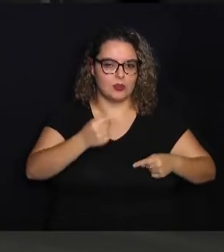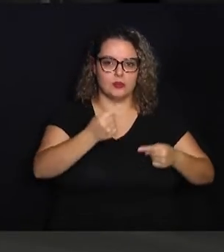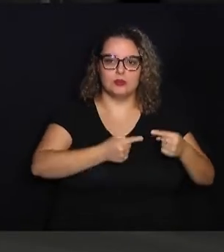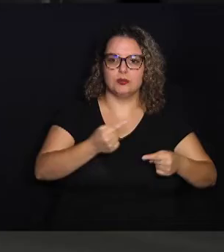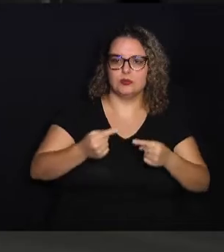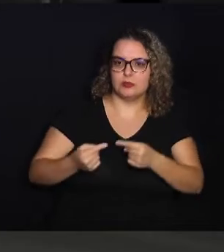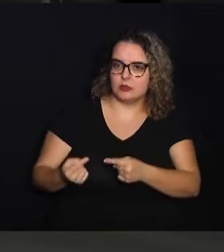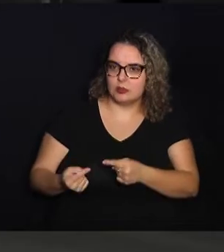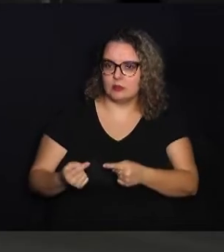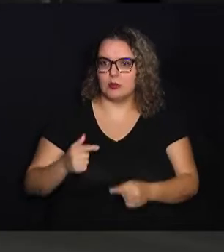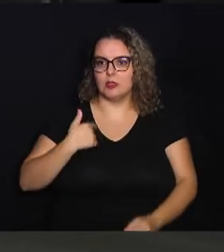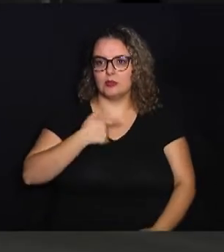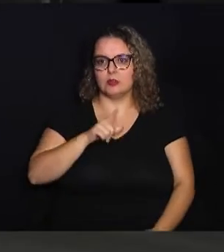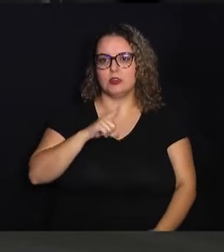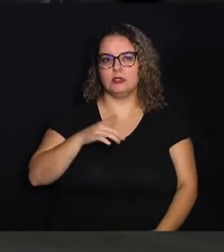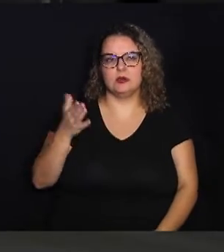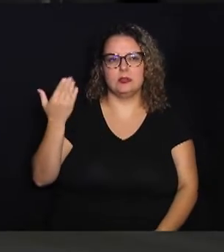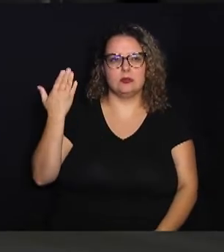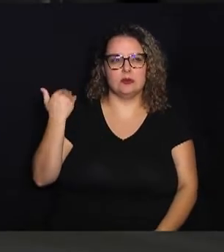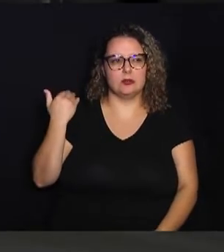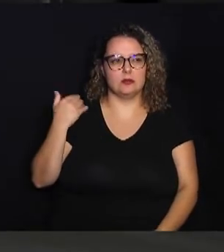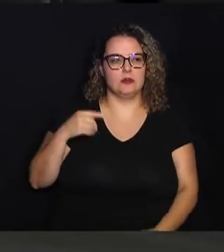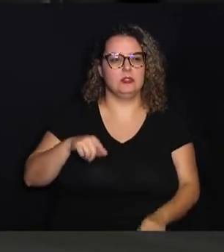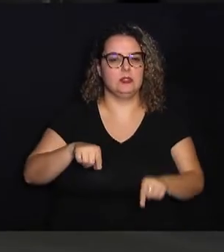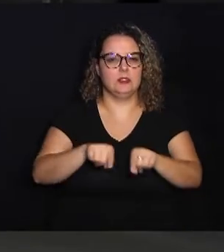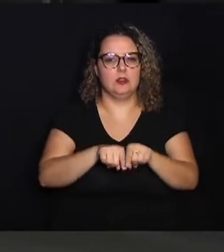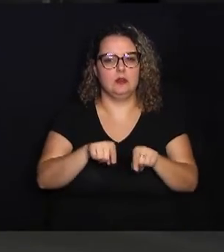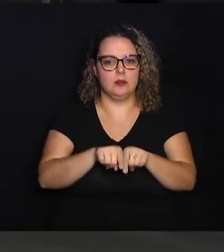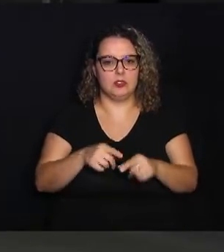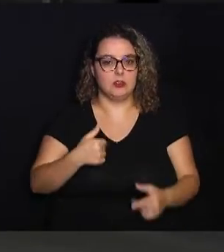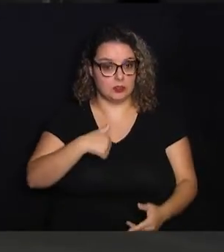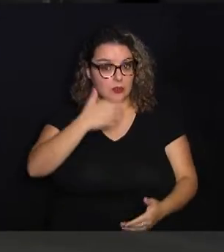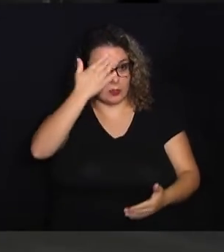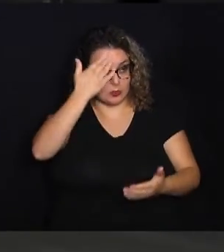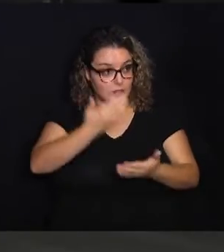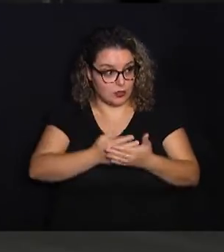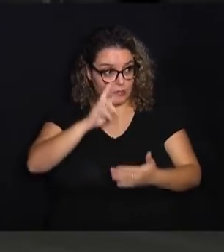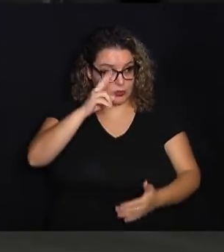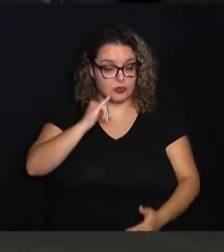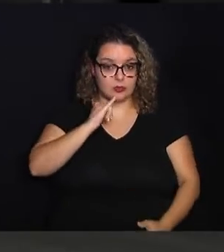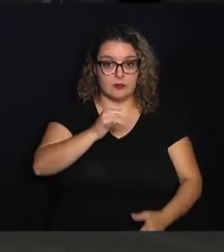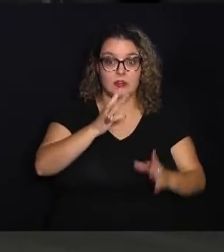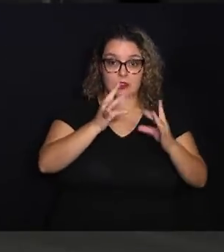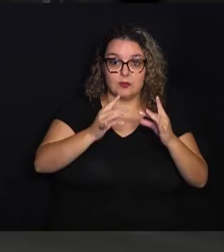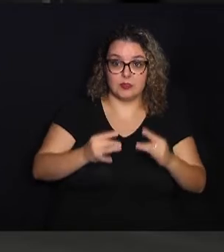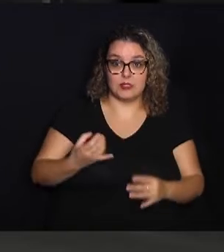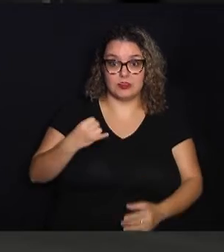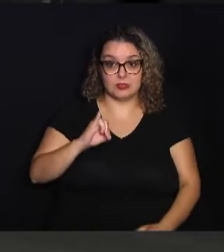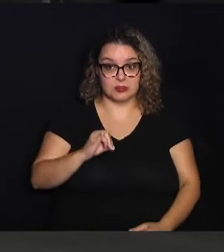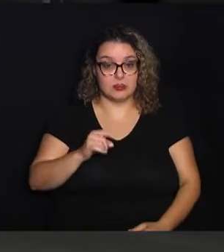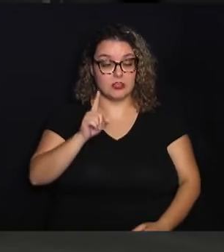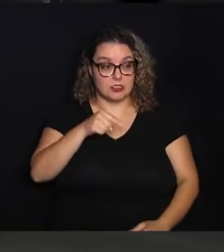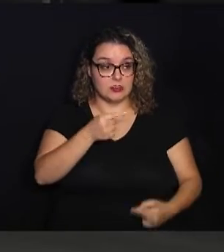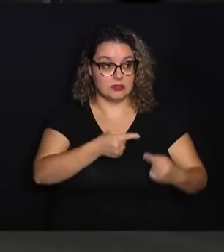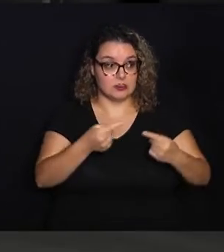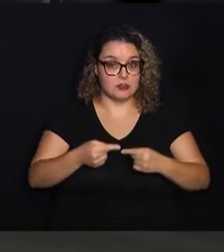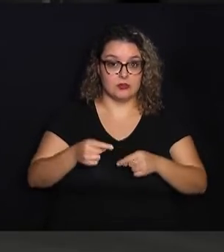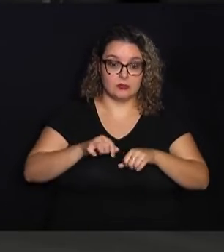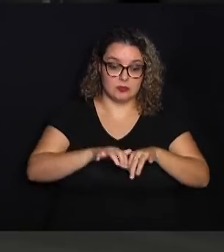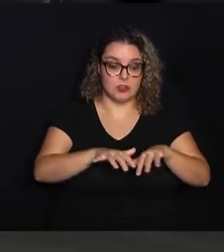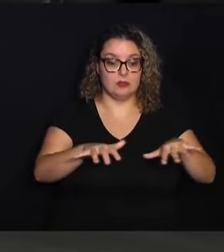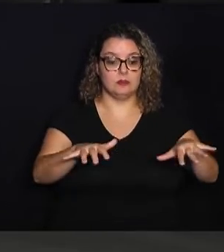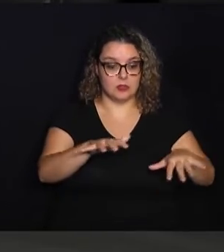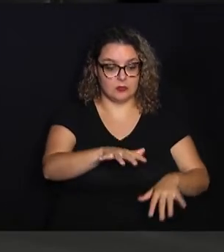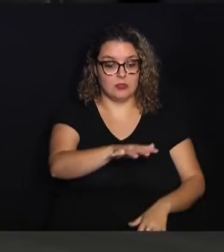debates. A gente teve na época, inclusive, que depois eu acredito, o senhor vai contar detalhes, se foram esses debates que permearam aí